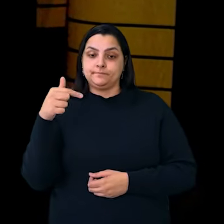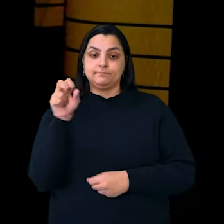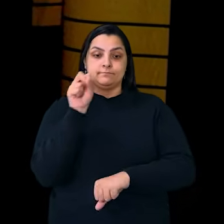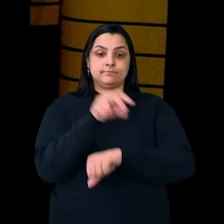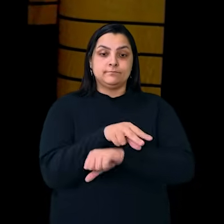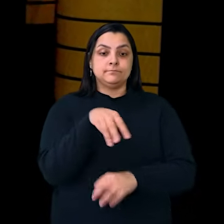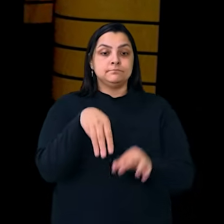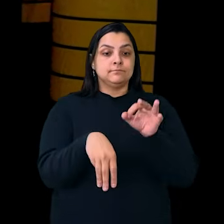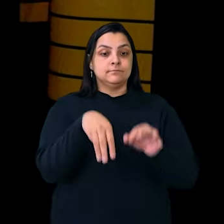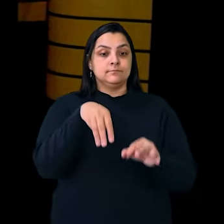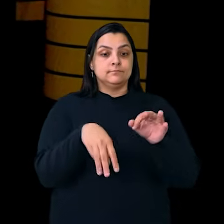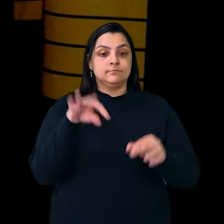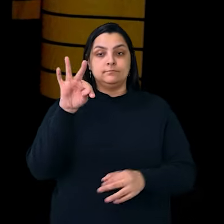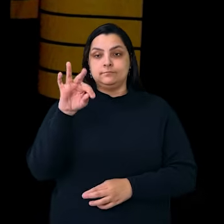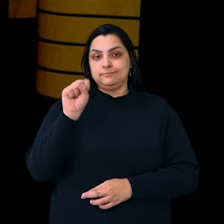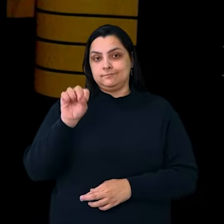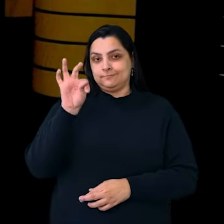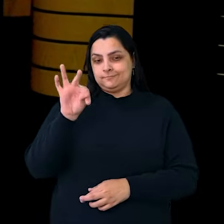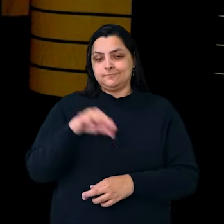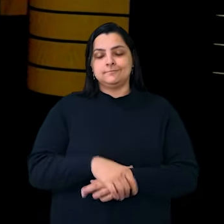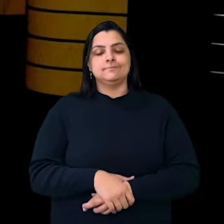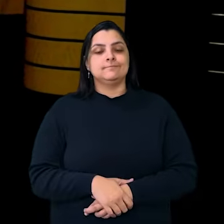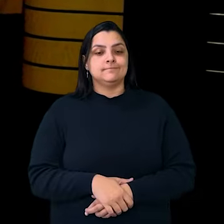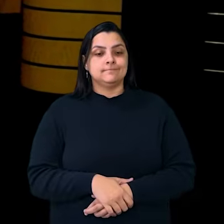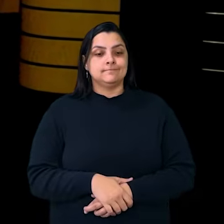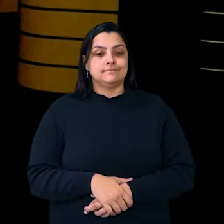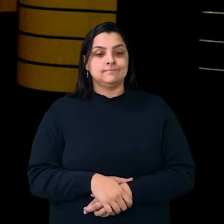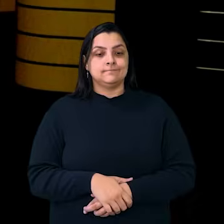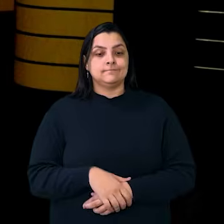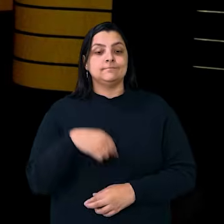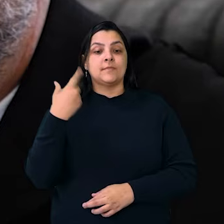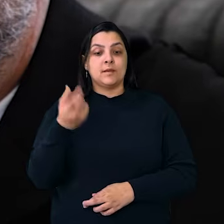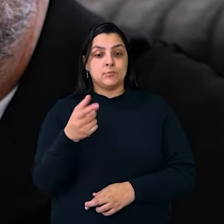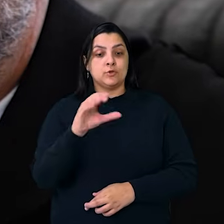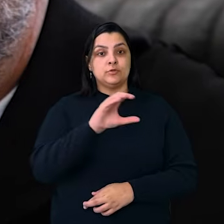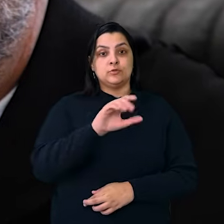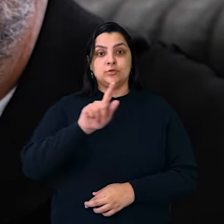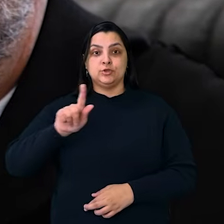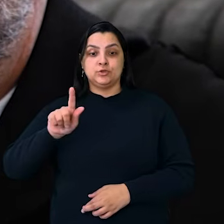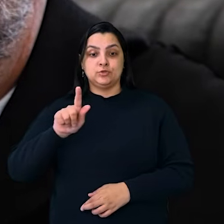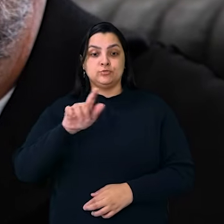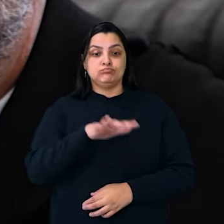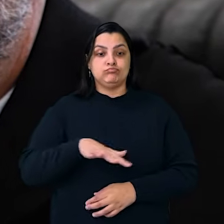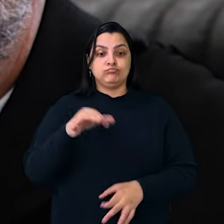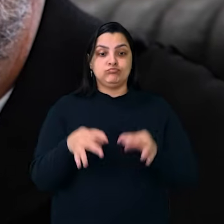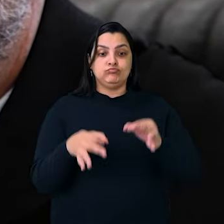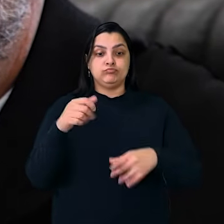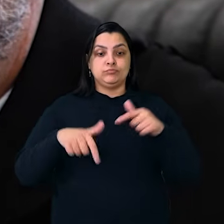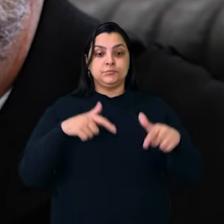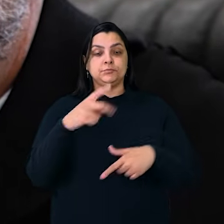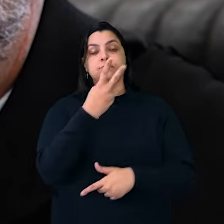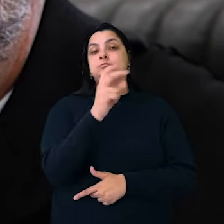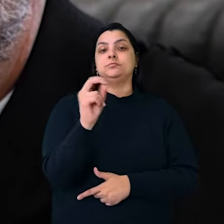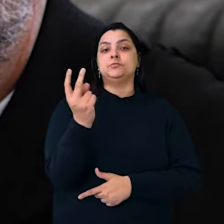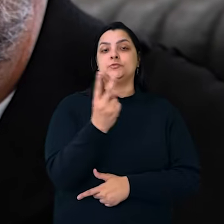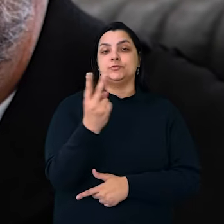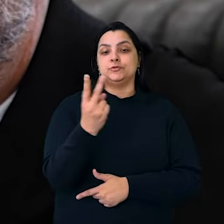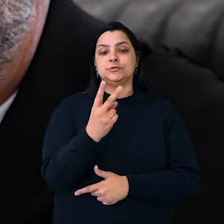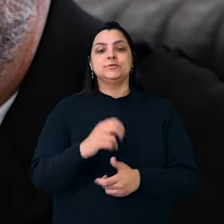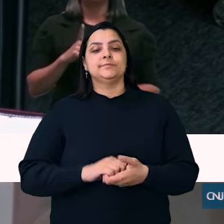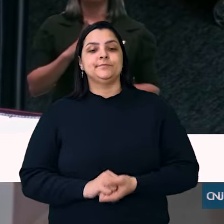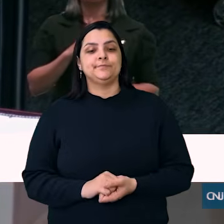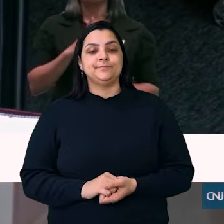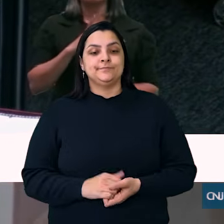tomou posse como ministro do TST. Exerceu o cargo de Corregedor-Geral da Justiça do Trabalho em